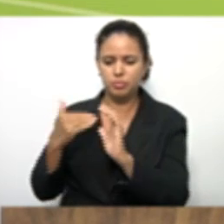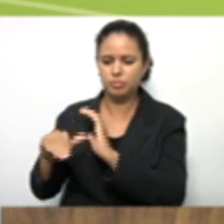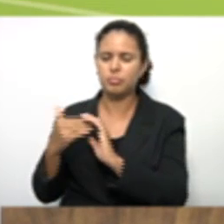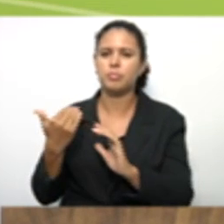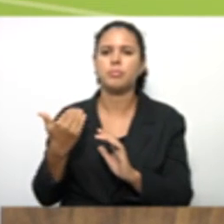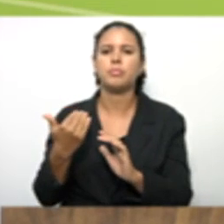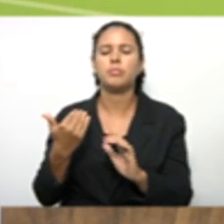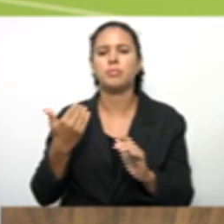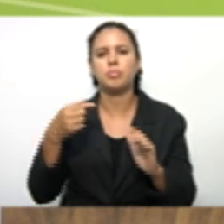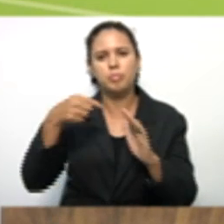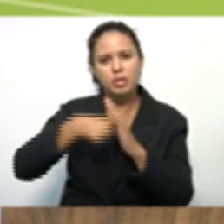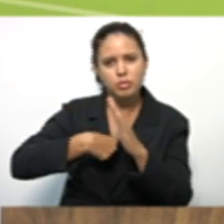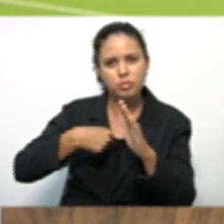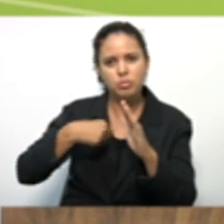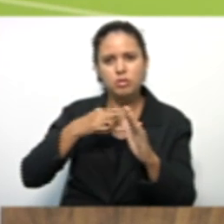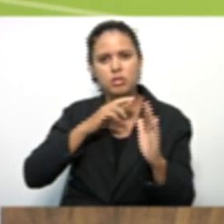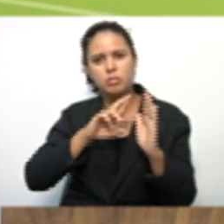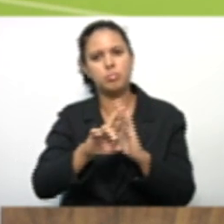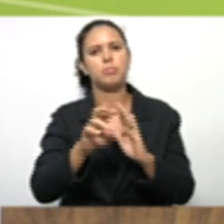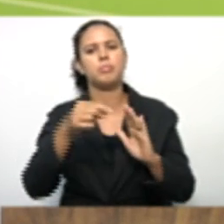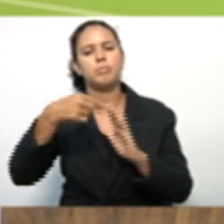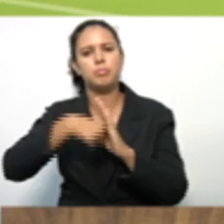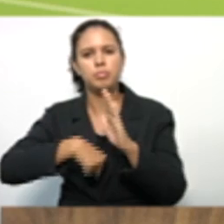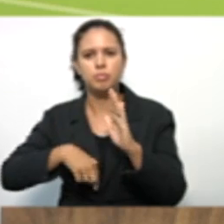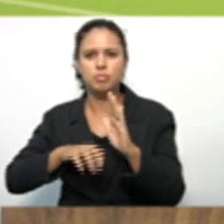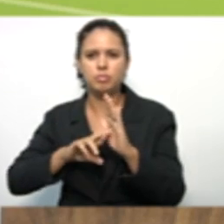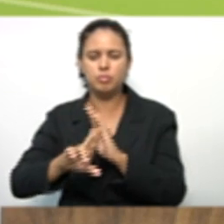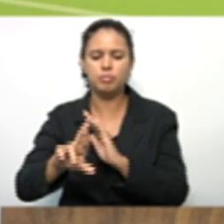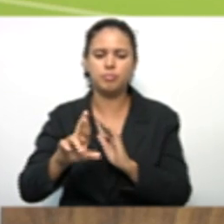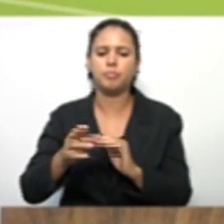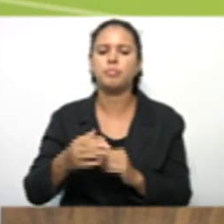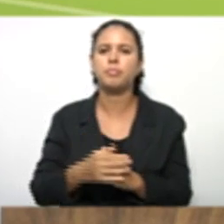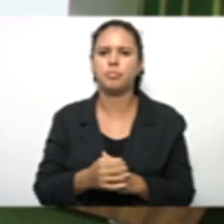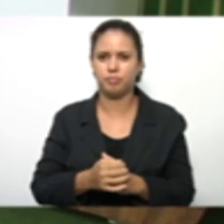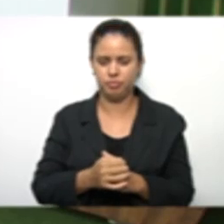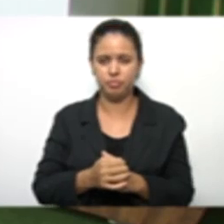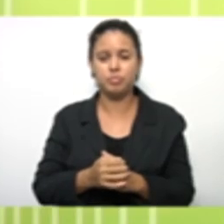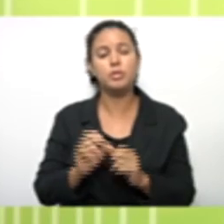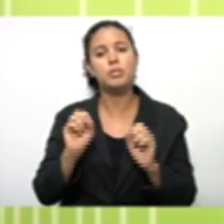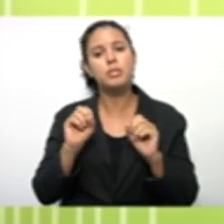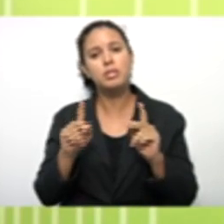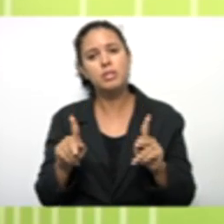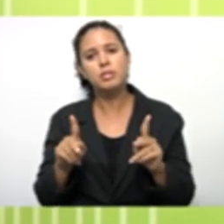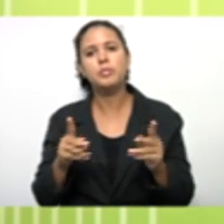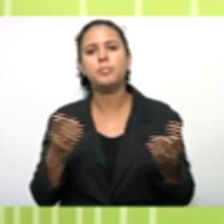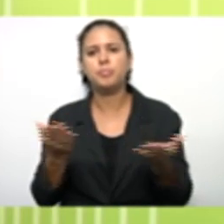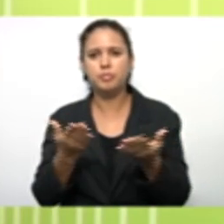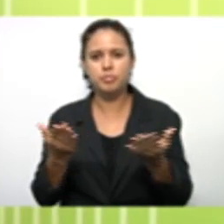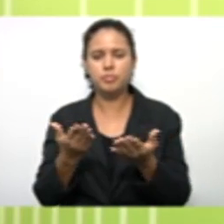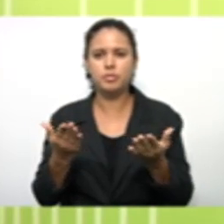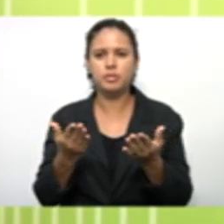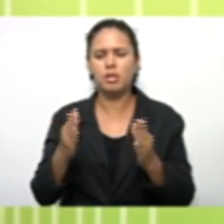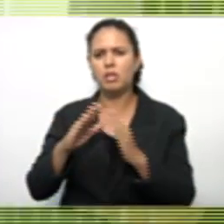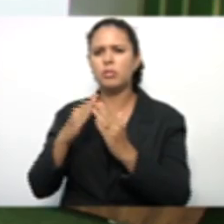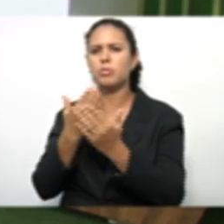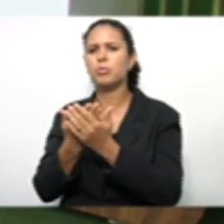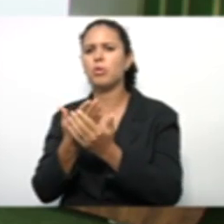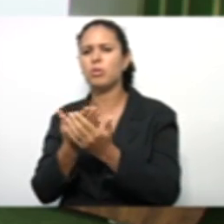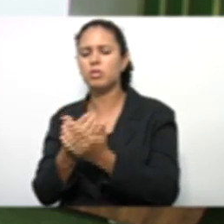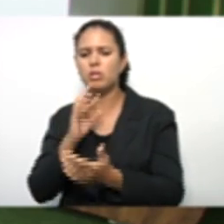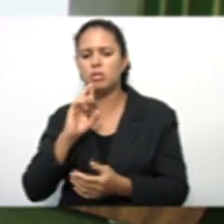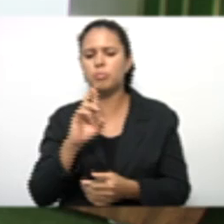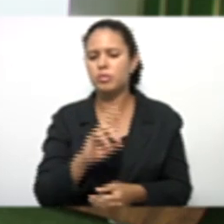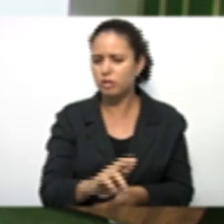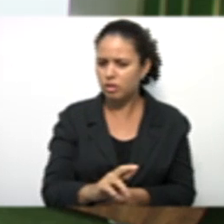sou o interventor entre vocês e a professora. Ok, então vamos lá. Alguma escola respondeu, algum aluno